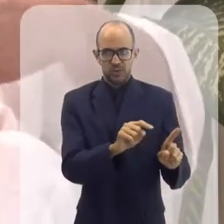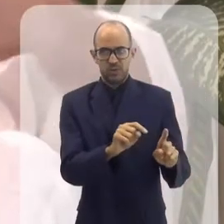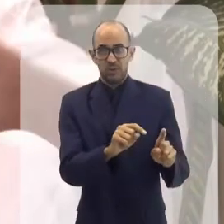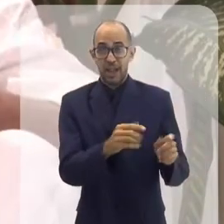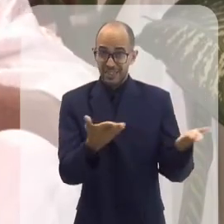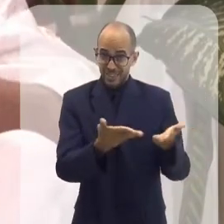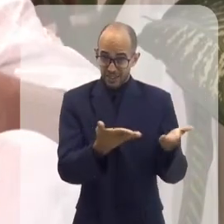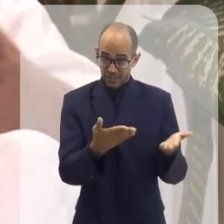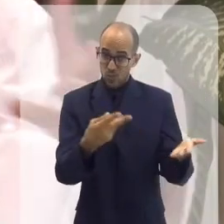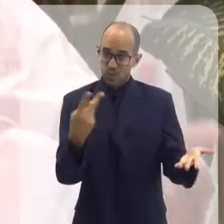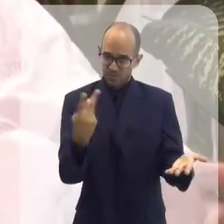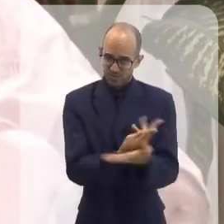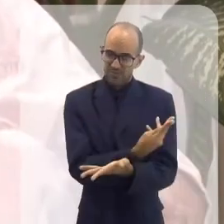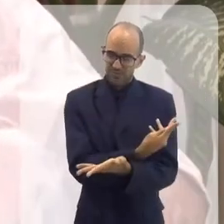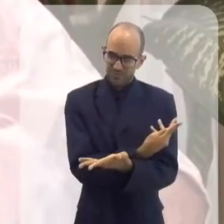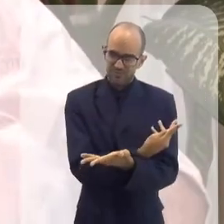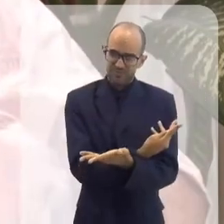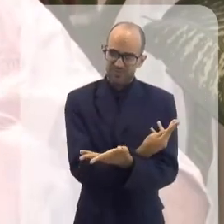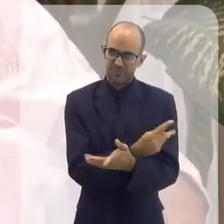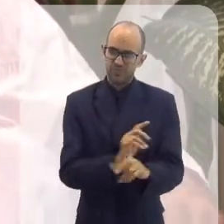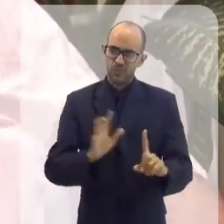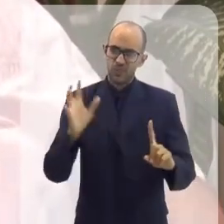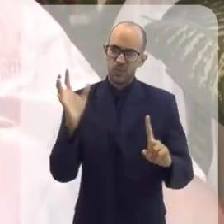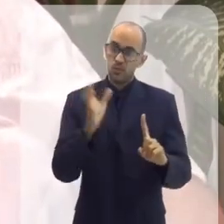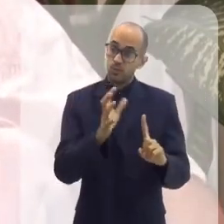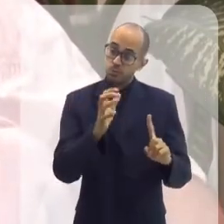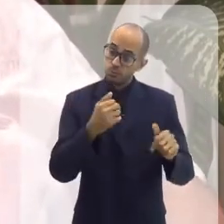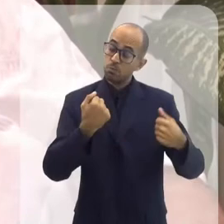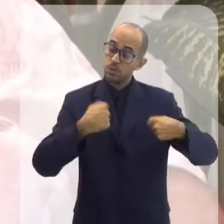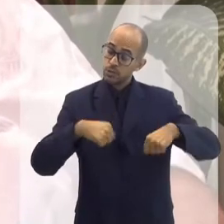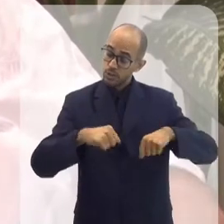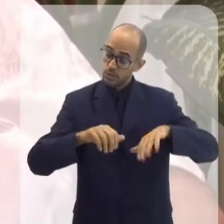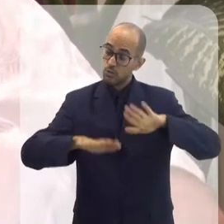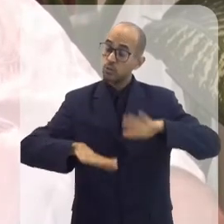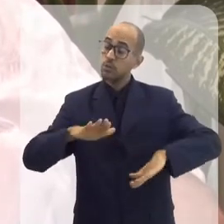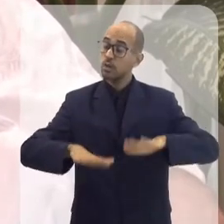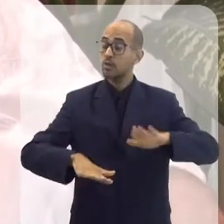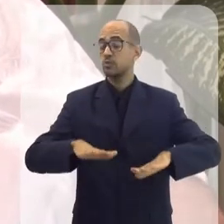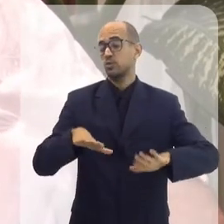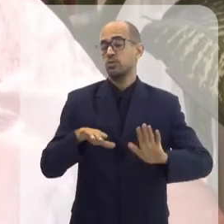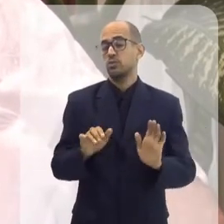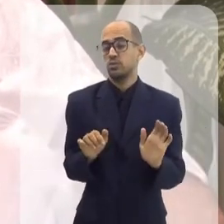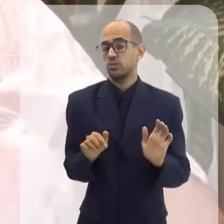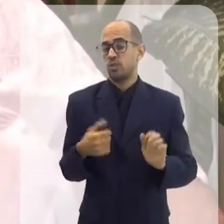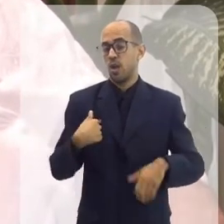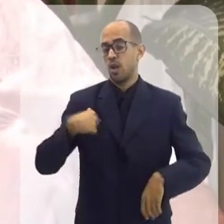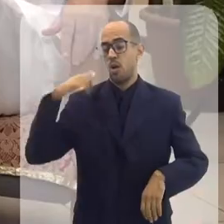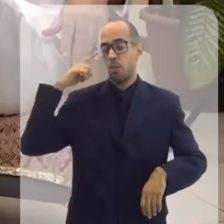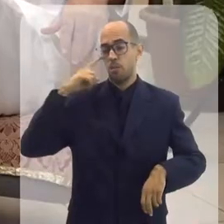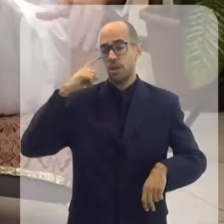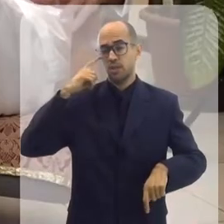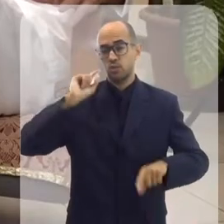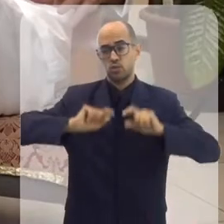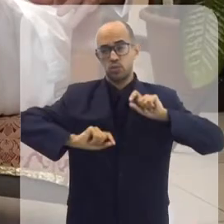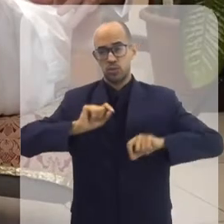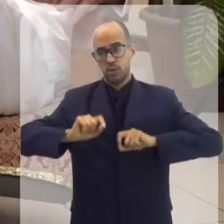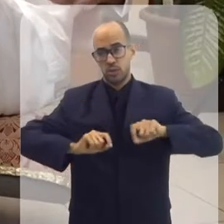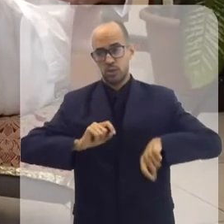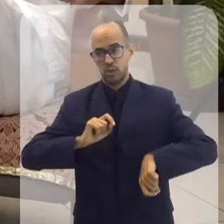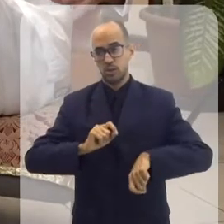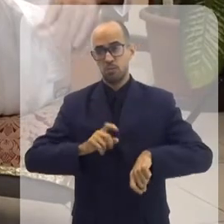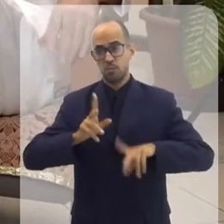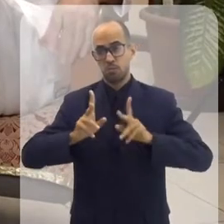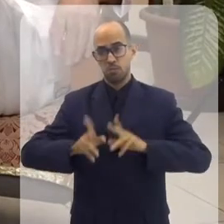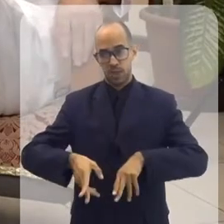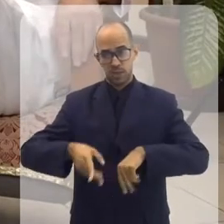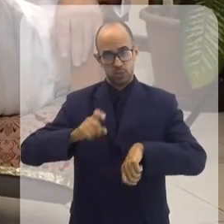e os contornos atuais inspiram muitos cuidados eu penso